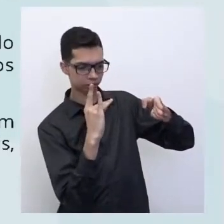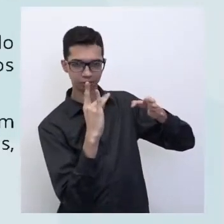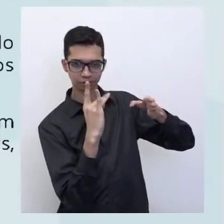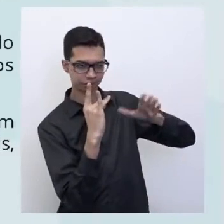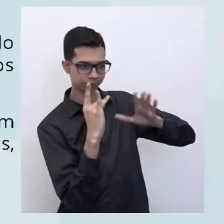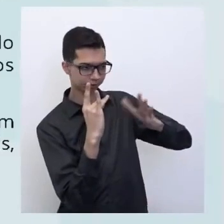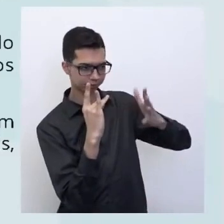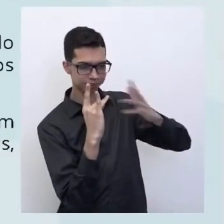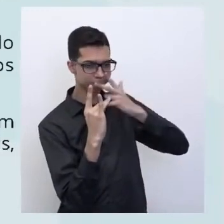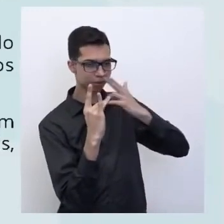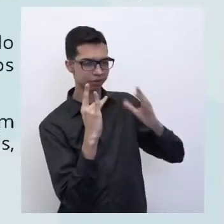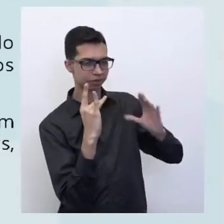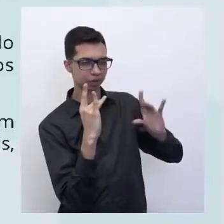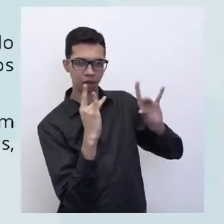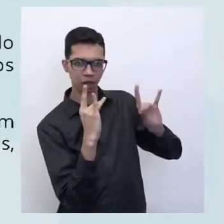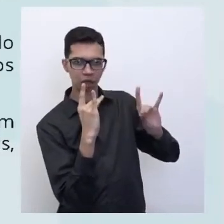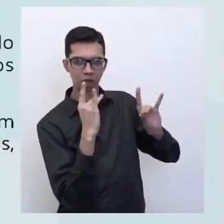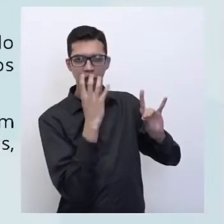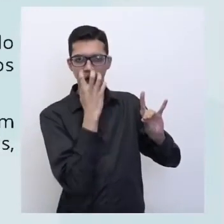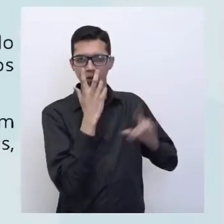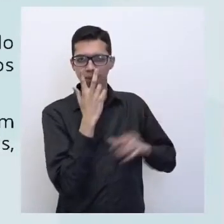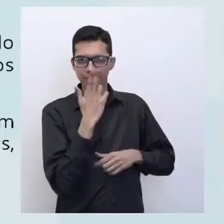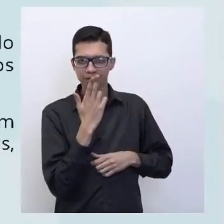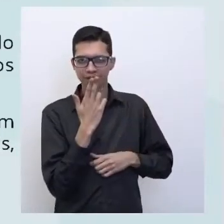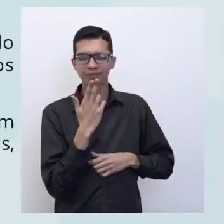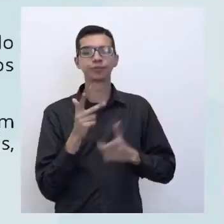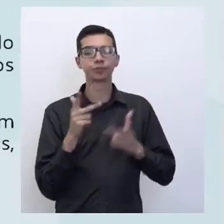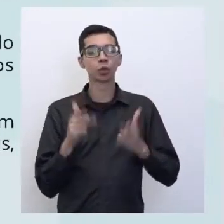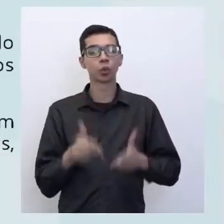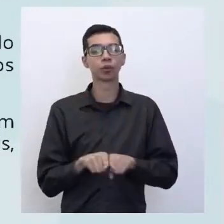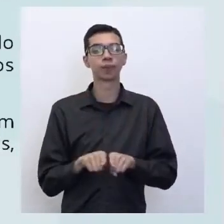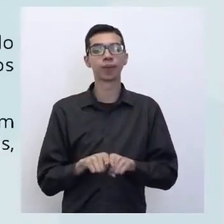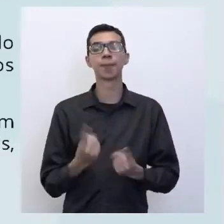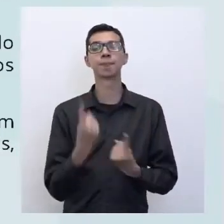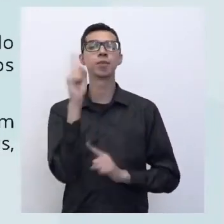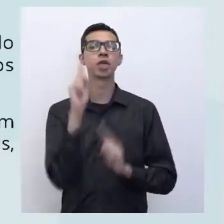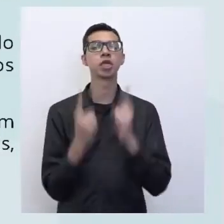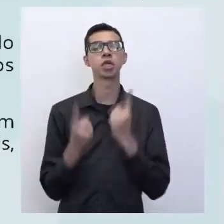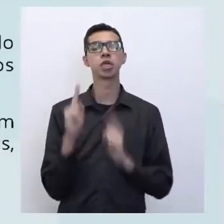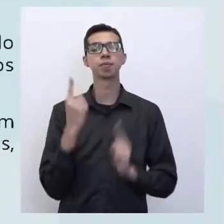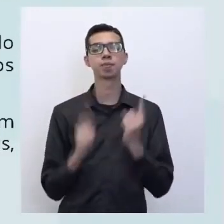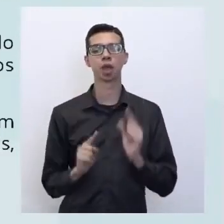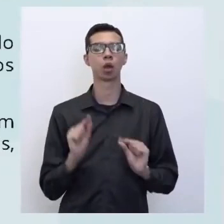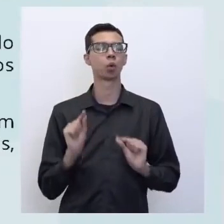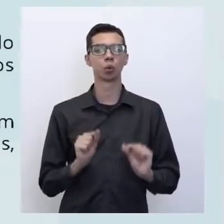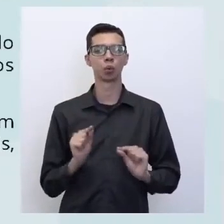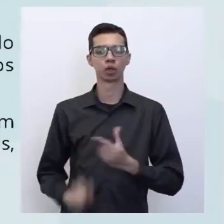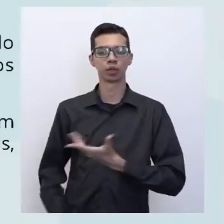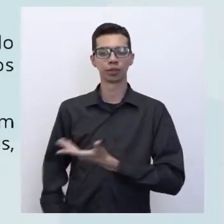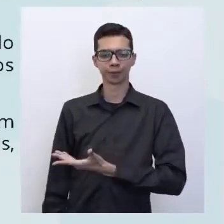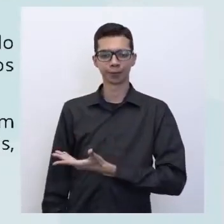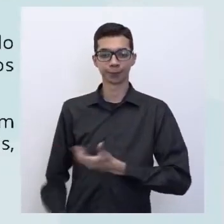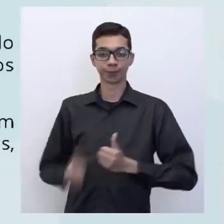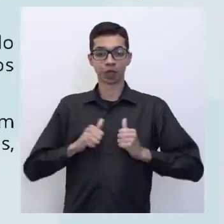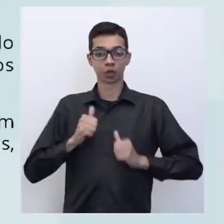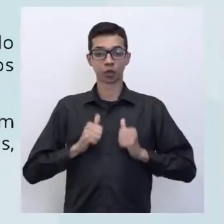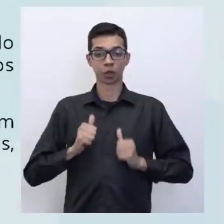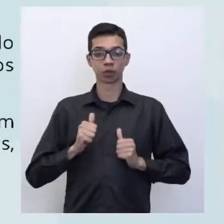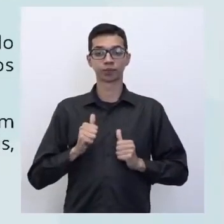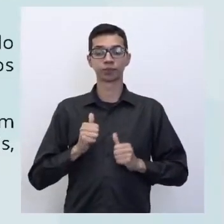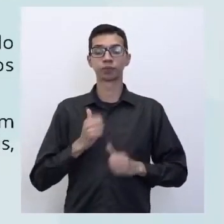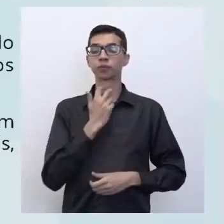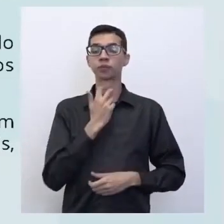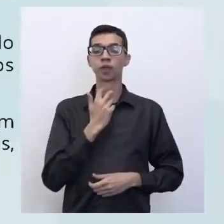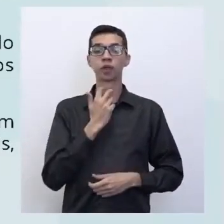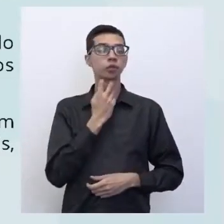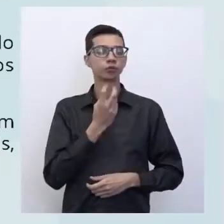não utiliza a voz, devendo transmitir os sentimentos e os pensamentos por meio de gestos e expressões corporais e faciais. Eu